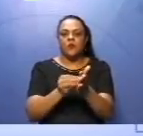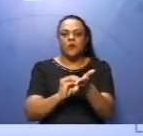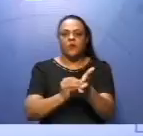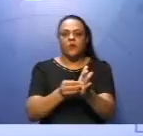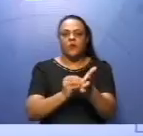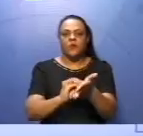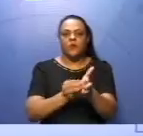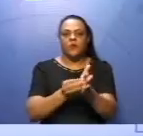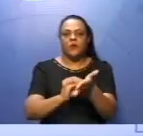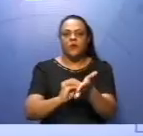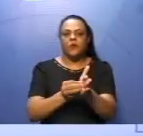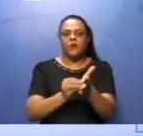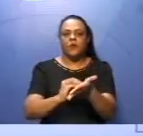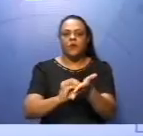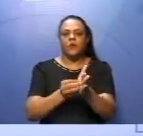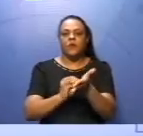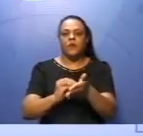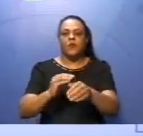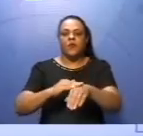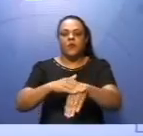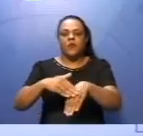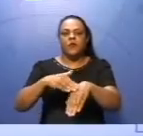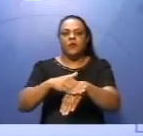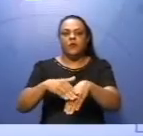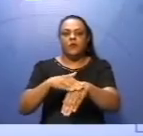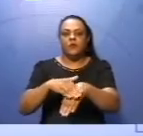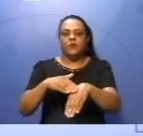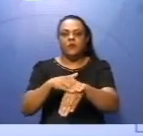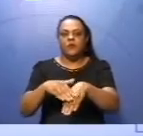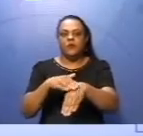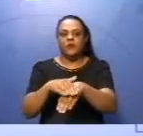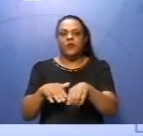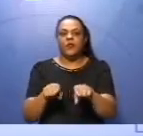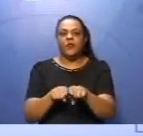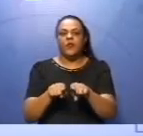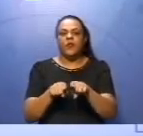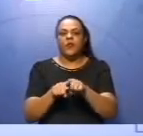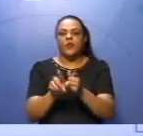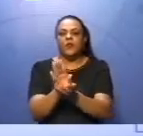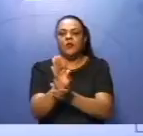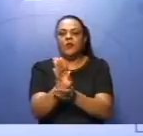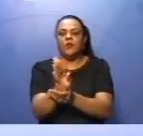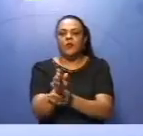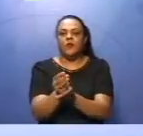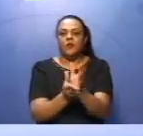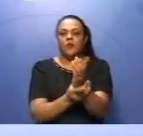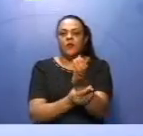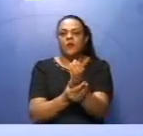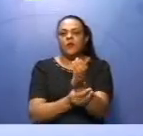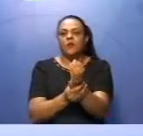o dorso da mão, que é as costas da mão, e lave os punhos.